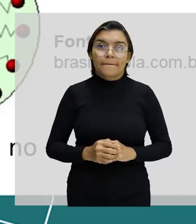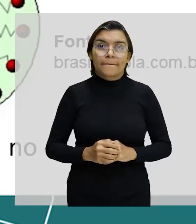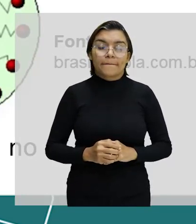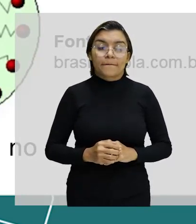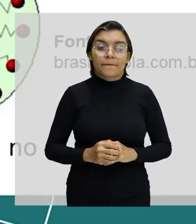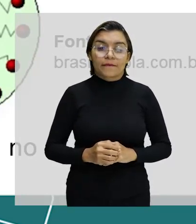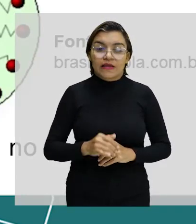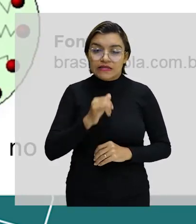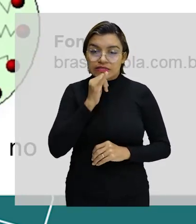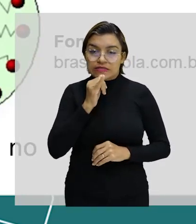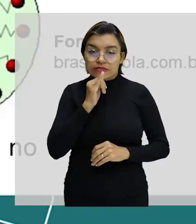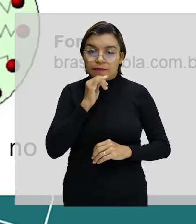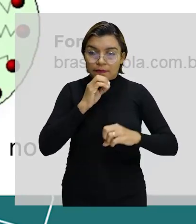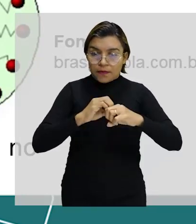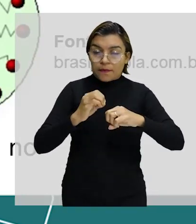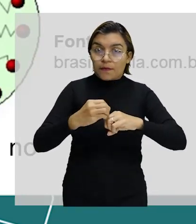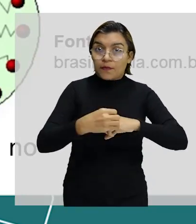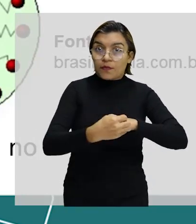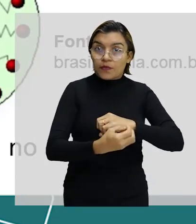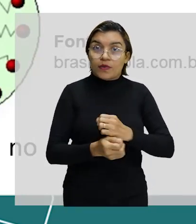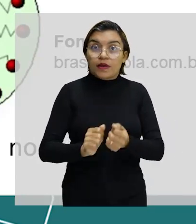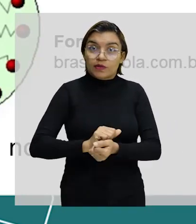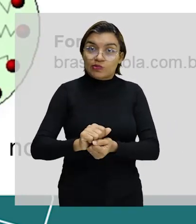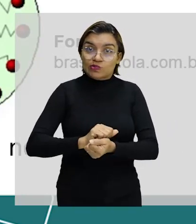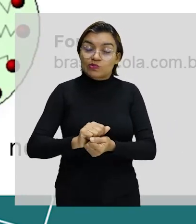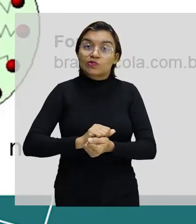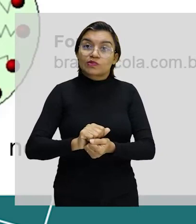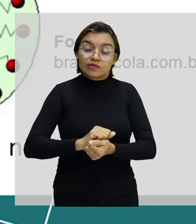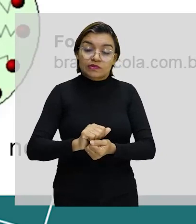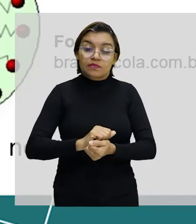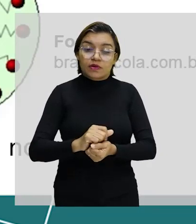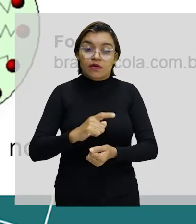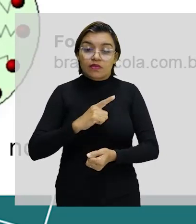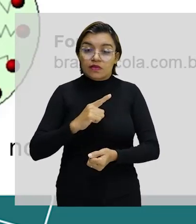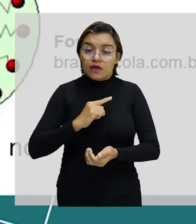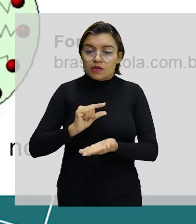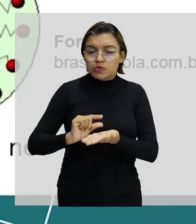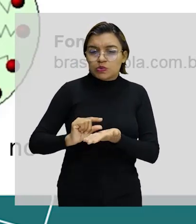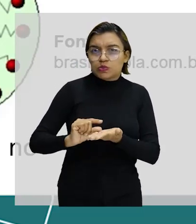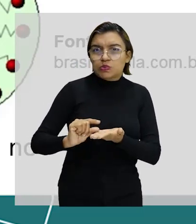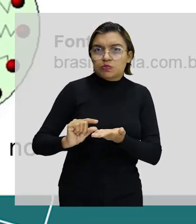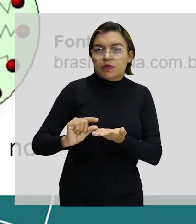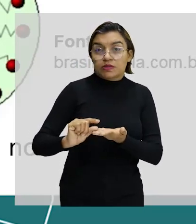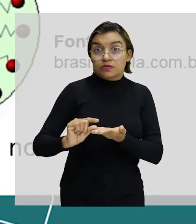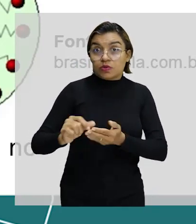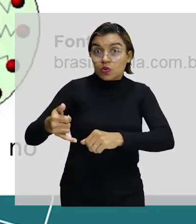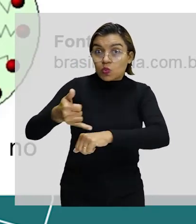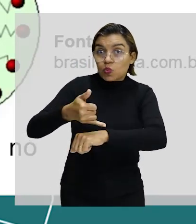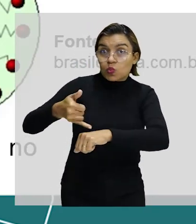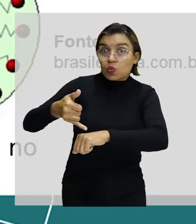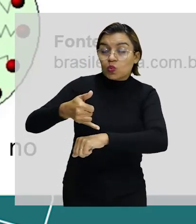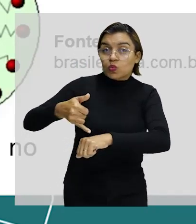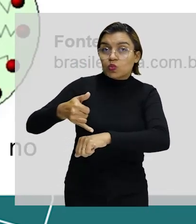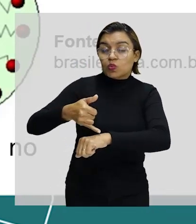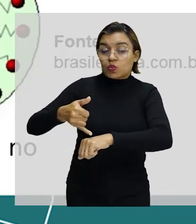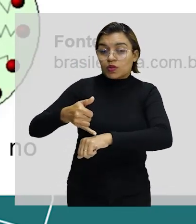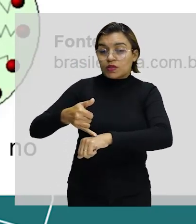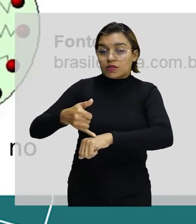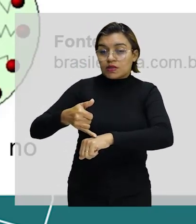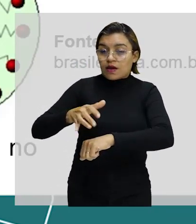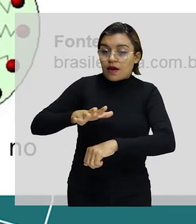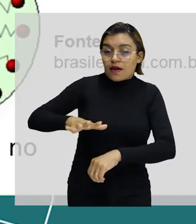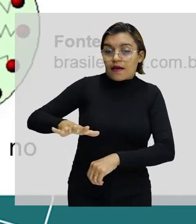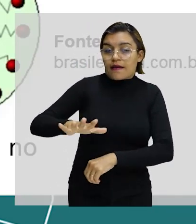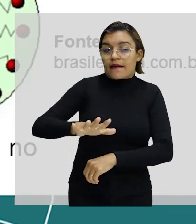A molécula do sabão, as moléculas encontrando uma partícula gordurosa, essa região que vai